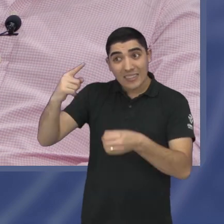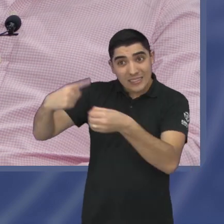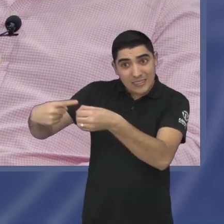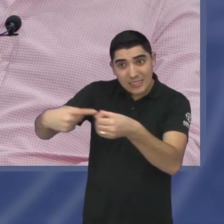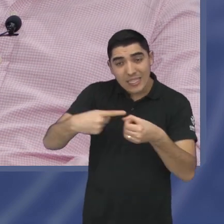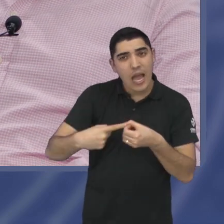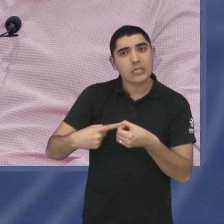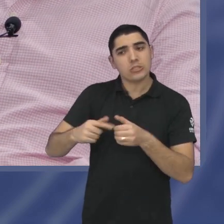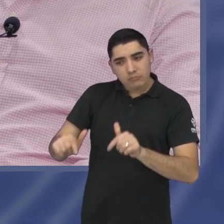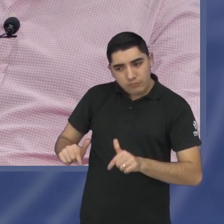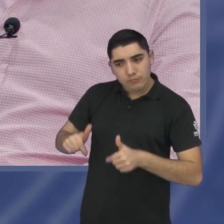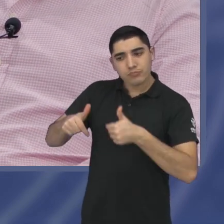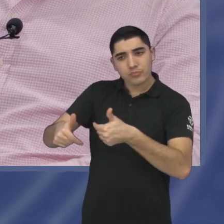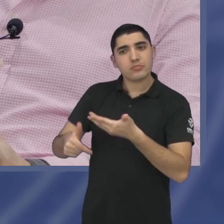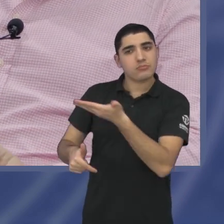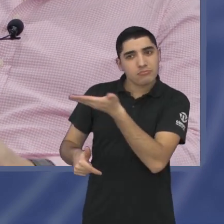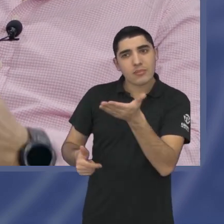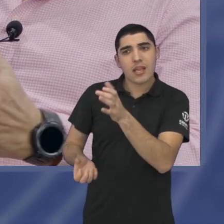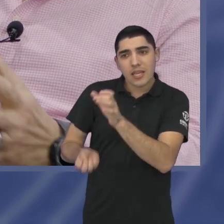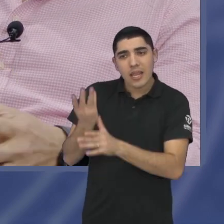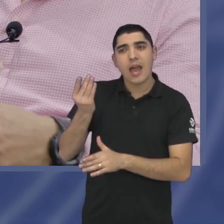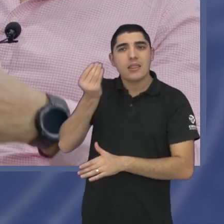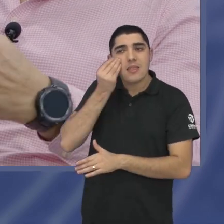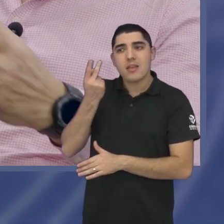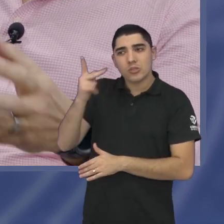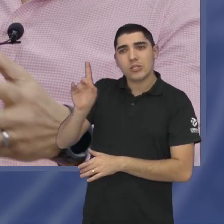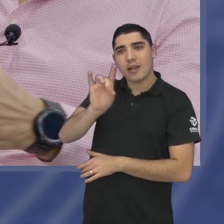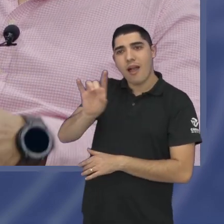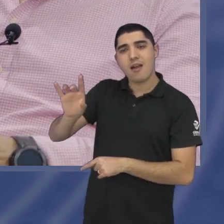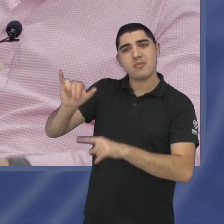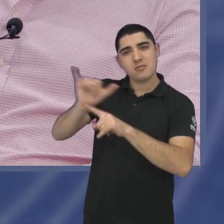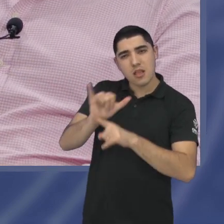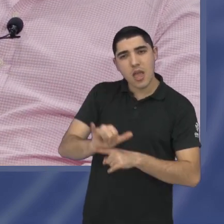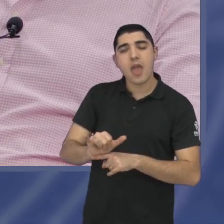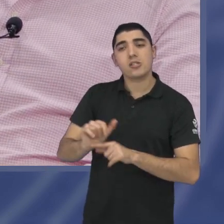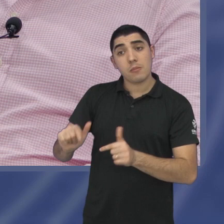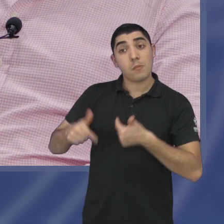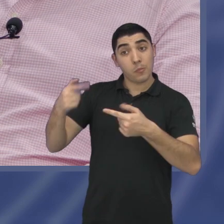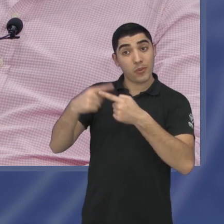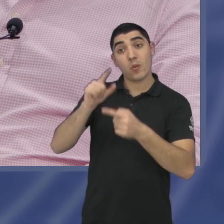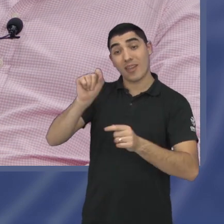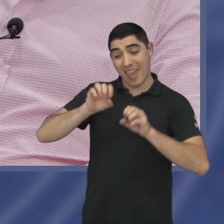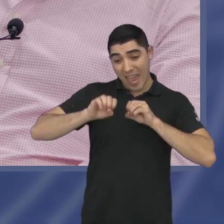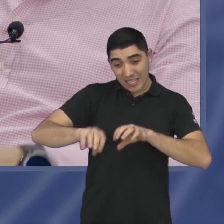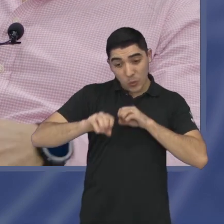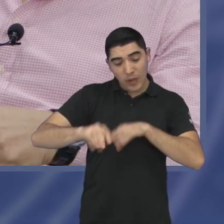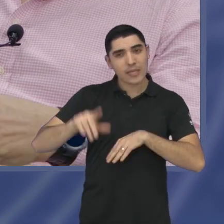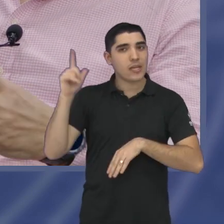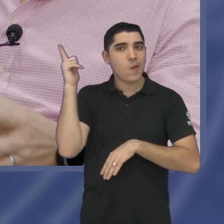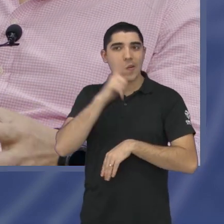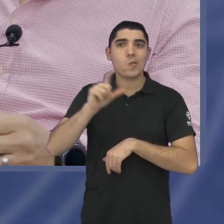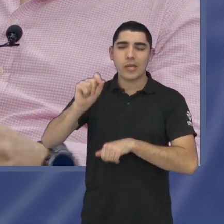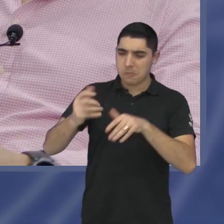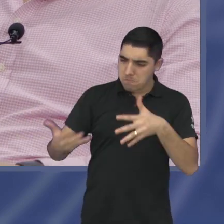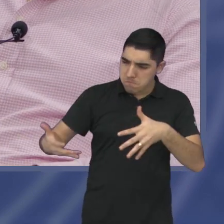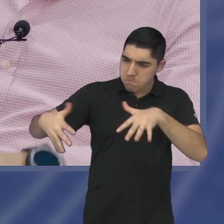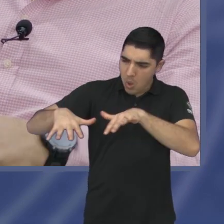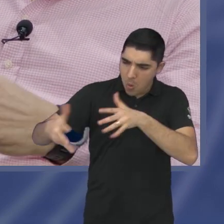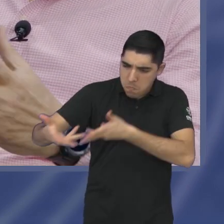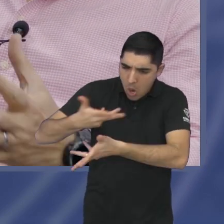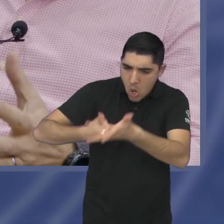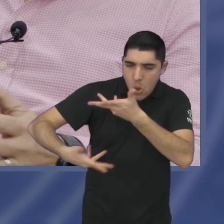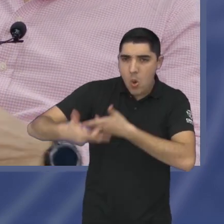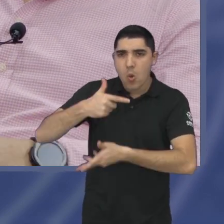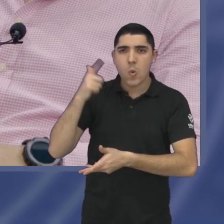delas faz o seu trabalho, faz a sua ação para que a educação seja integradora, seja redutora